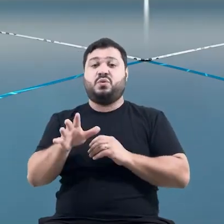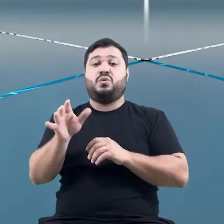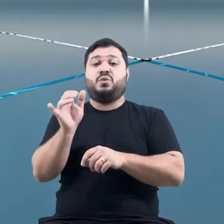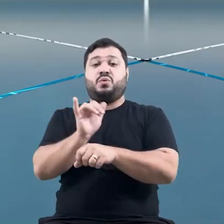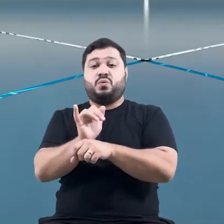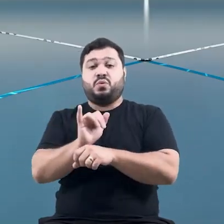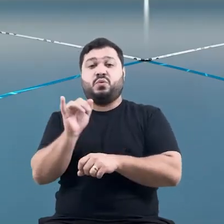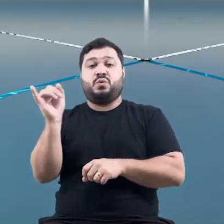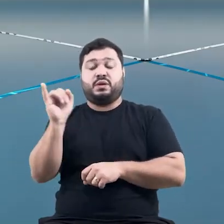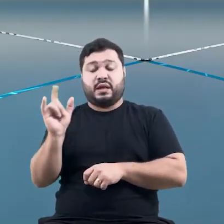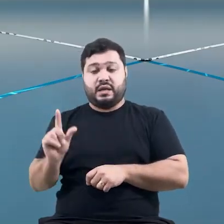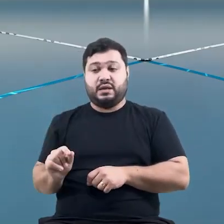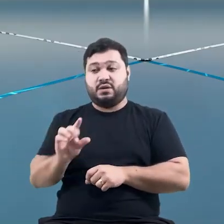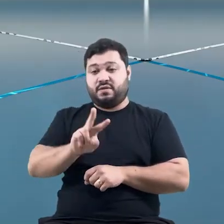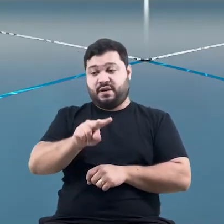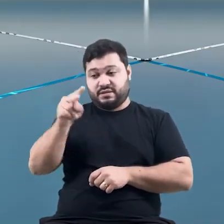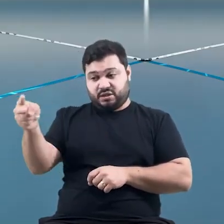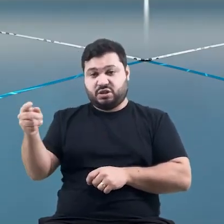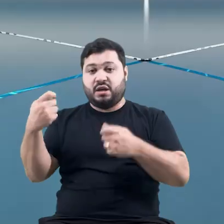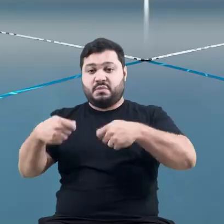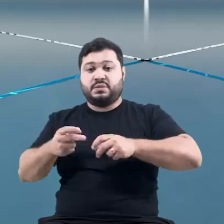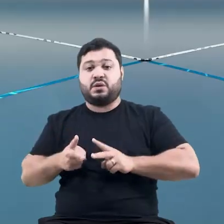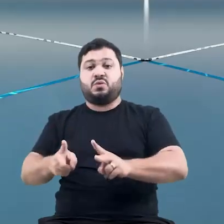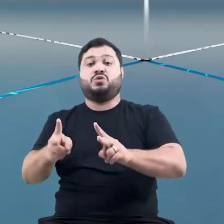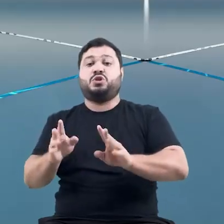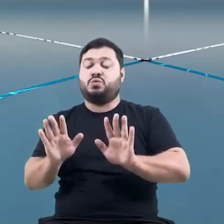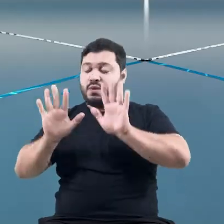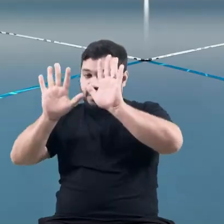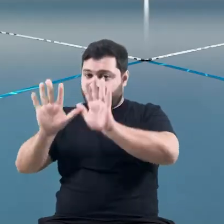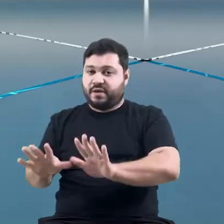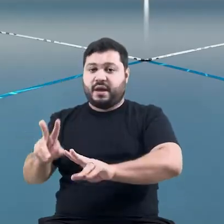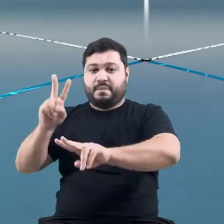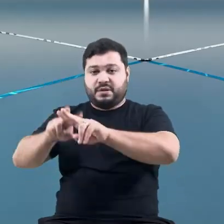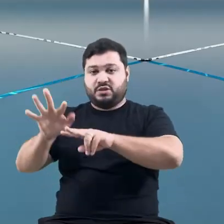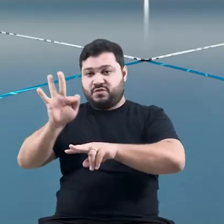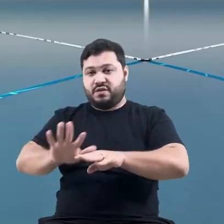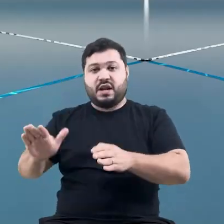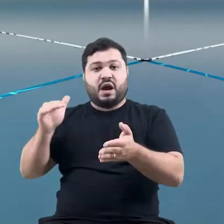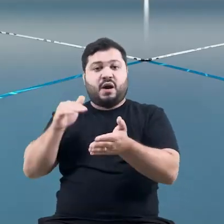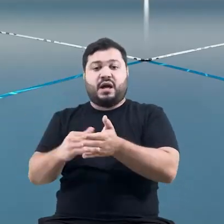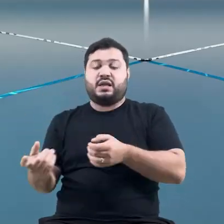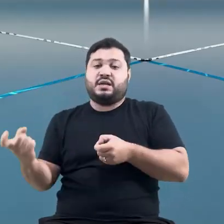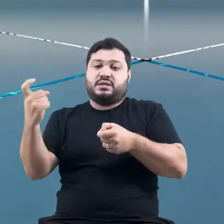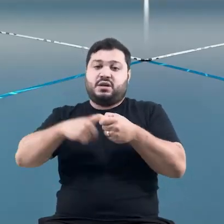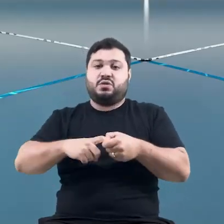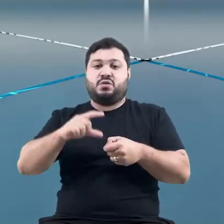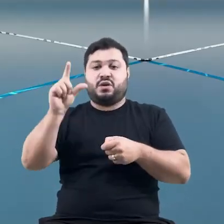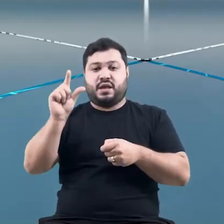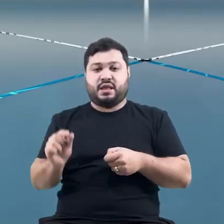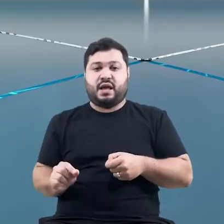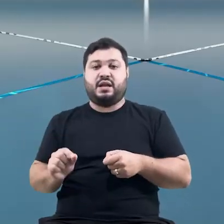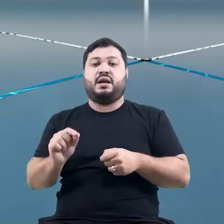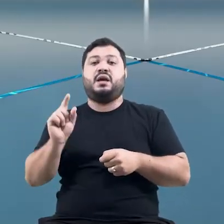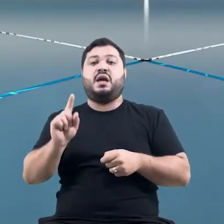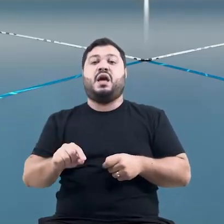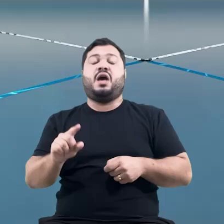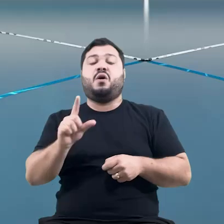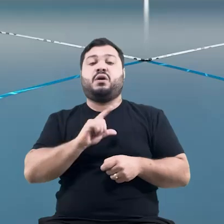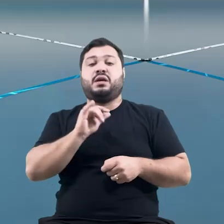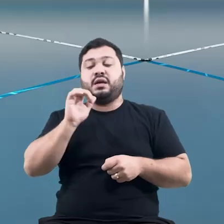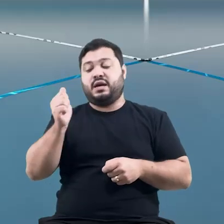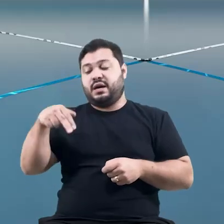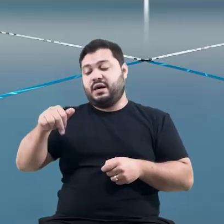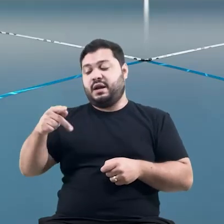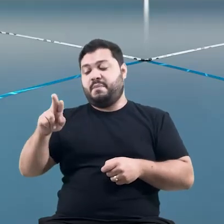Um italiano que será extraditado deve continuar recluso em presídio federal até seu retorno à Itália. É o que